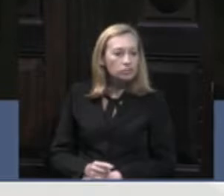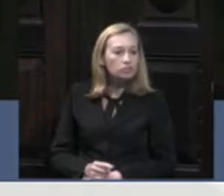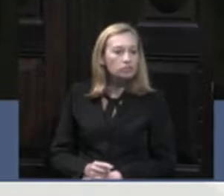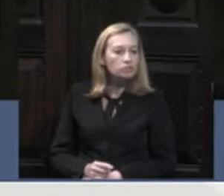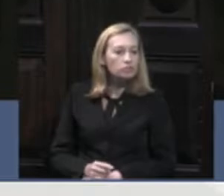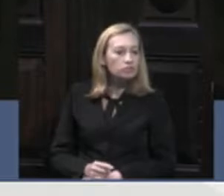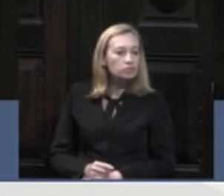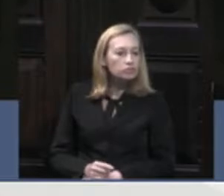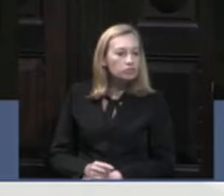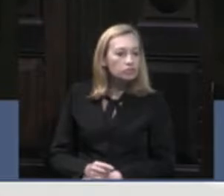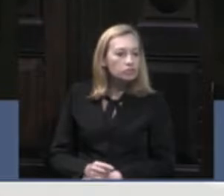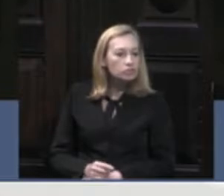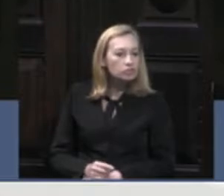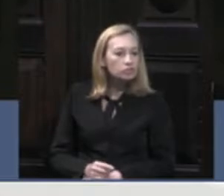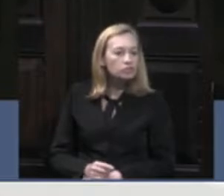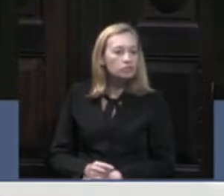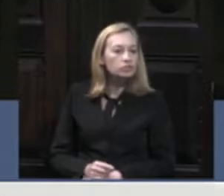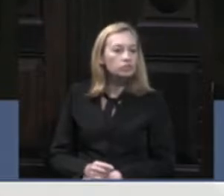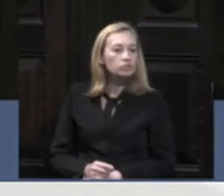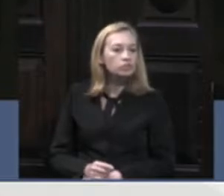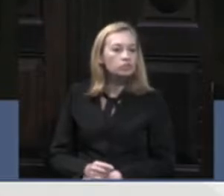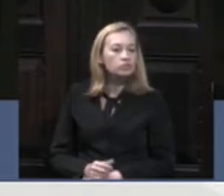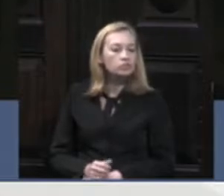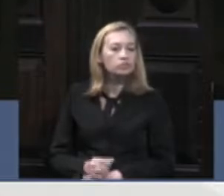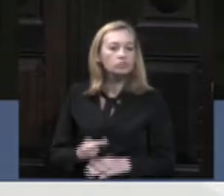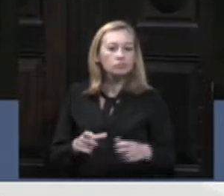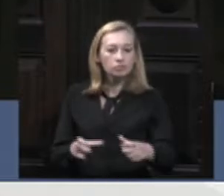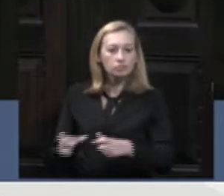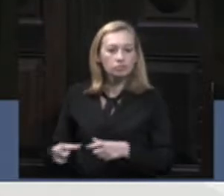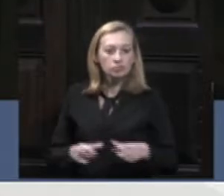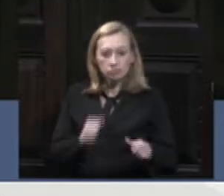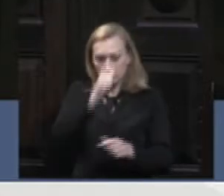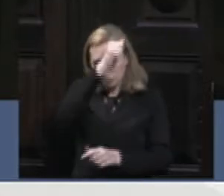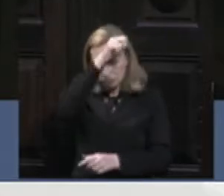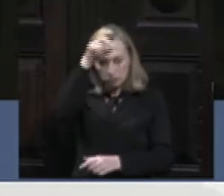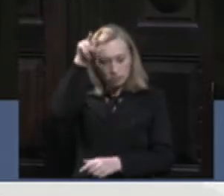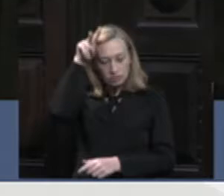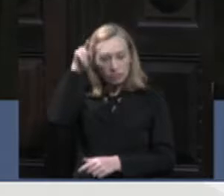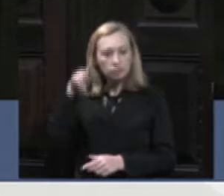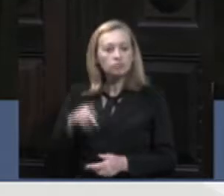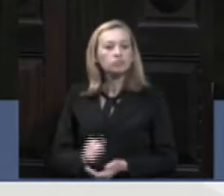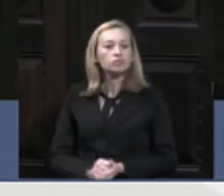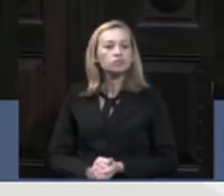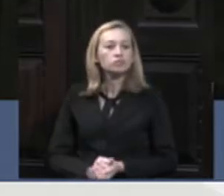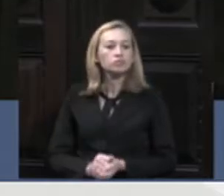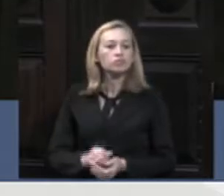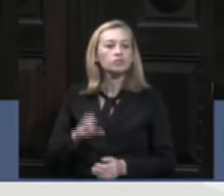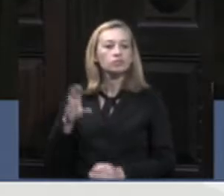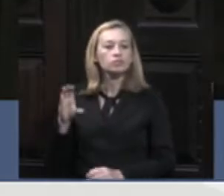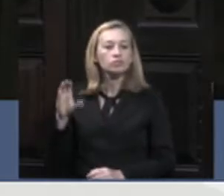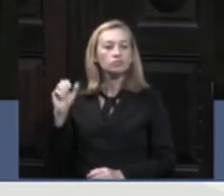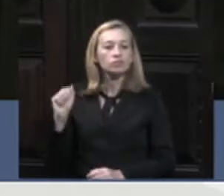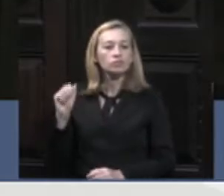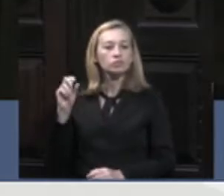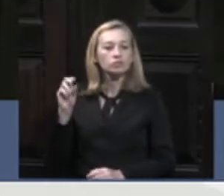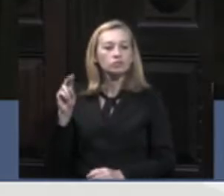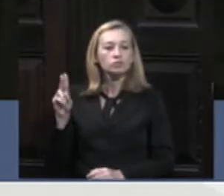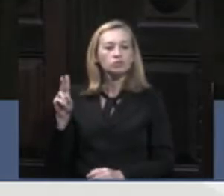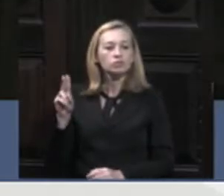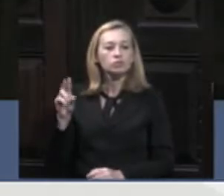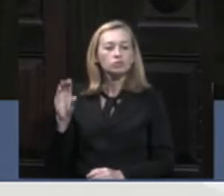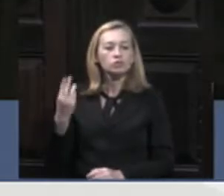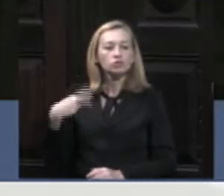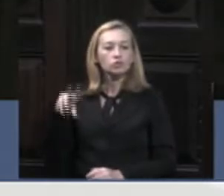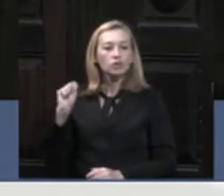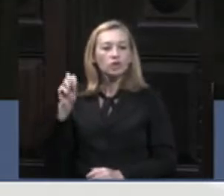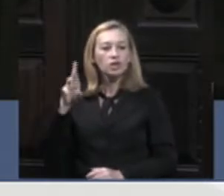anexo os municípios de Cachoeiras de Macacu e Rio Bonito, que